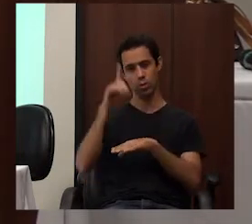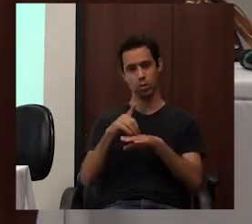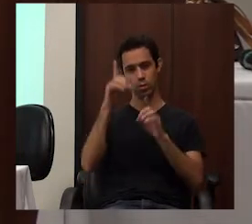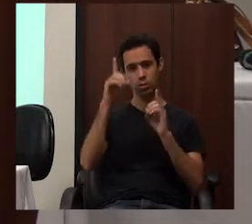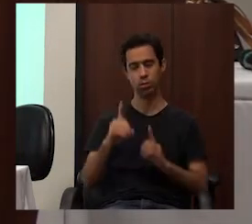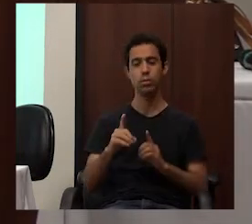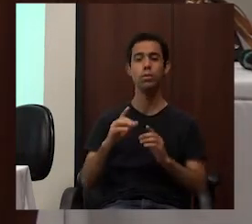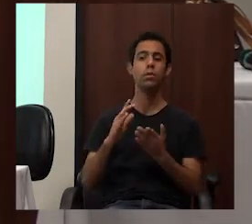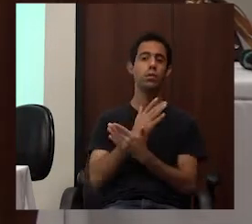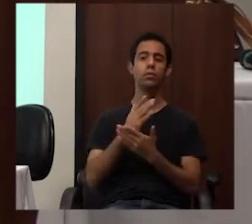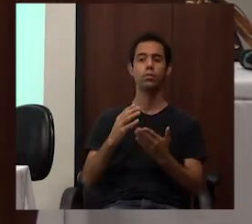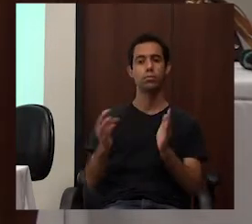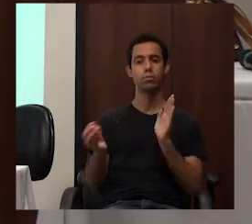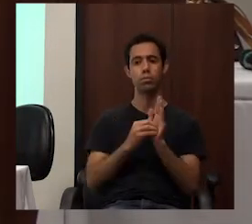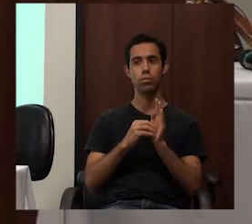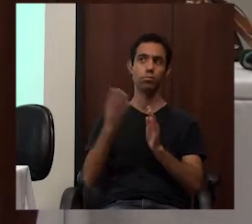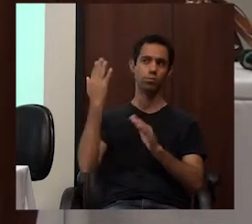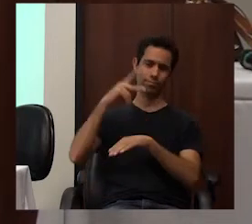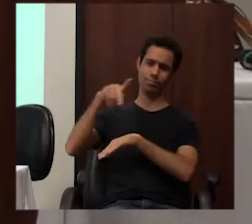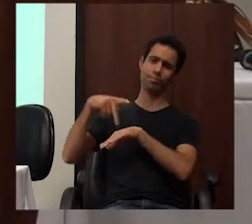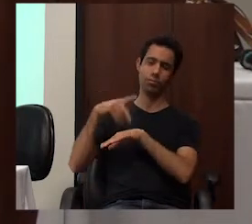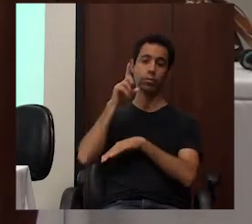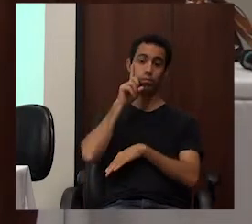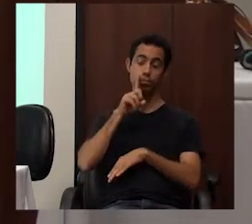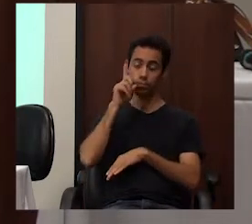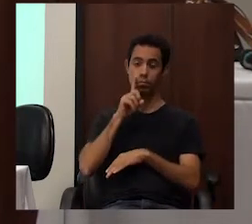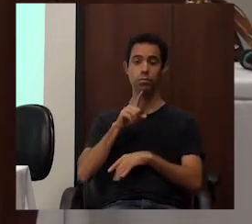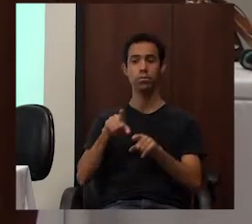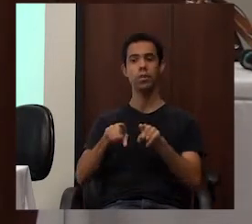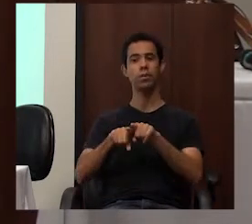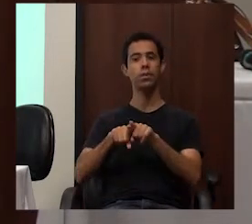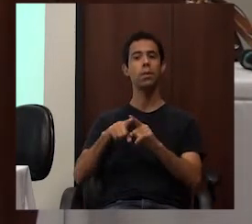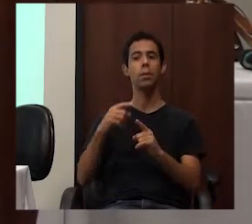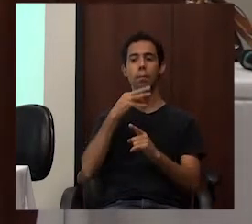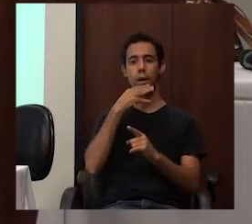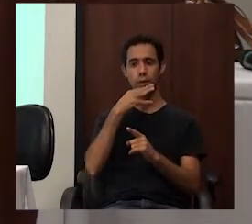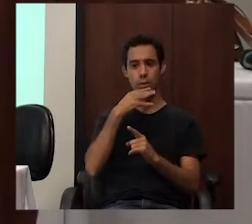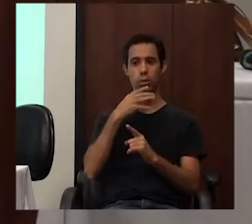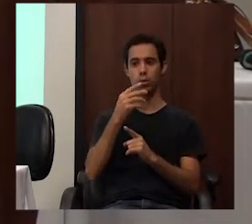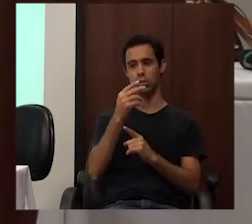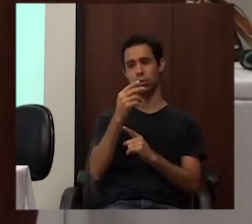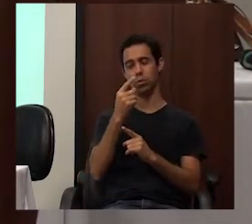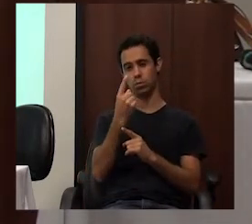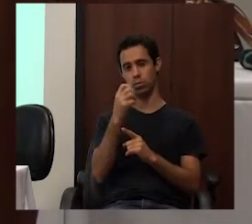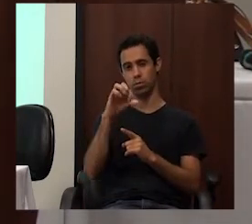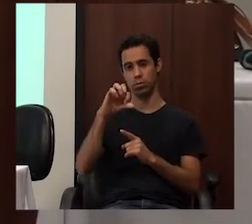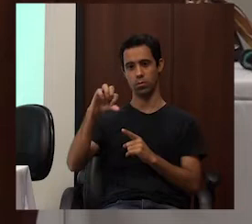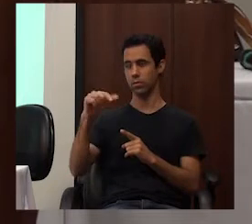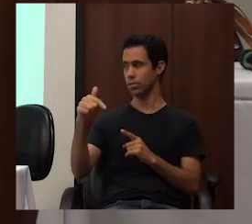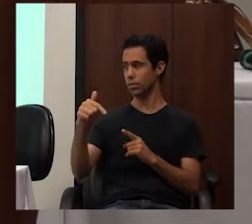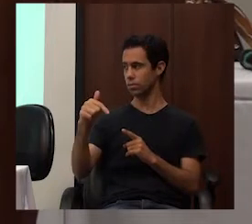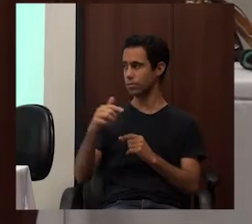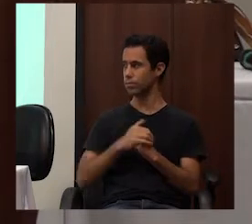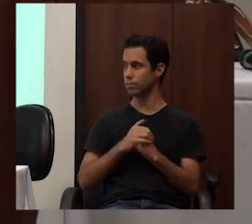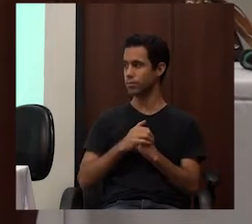e do seu protocolo facultativo, assinado em Nova York em março de 2007. O meu processo foi de